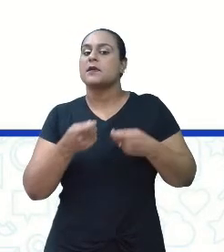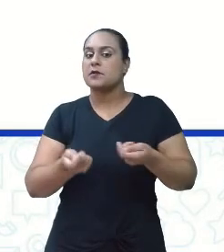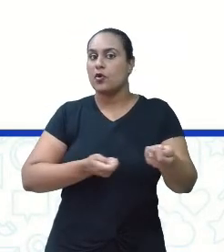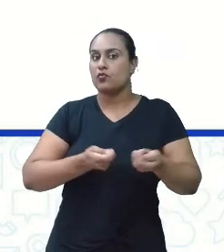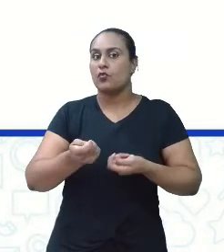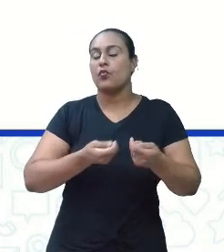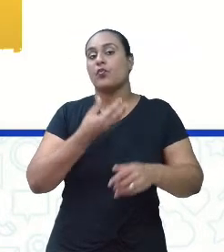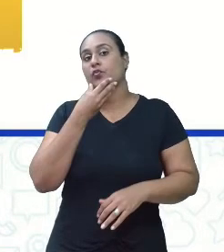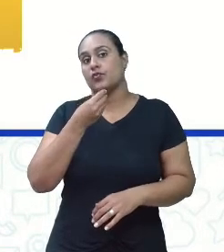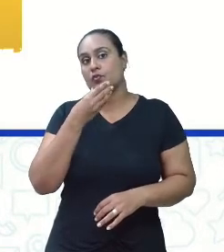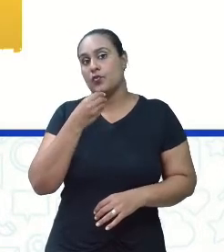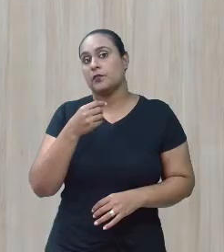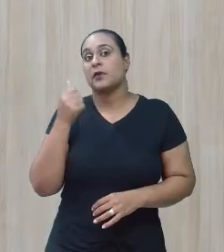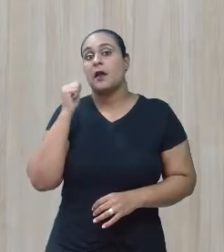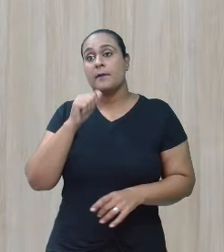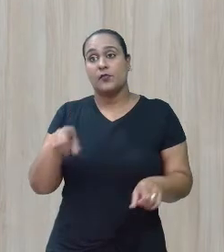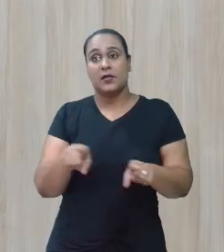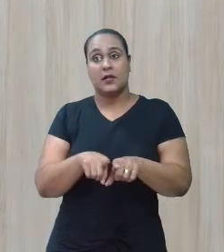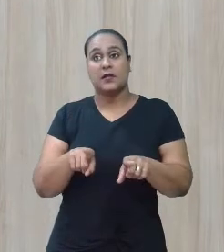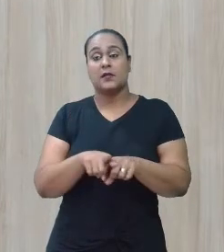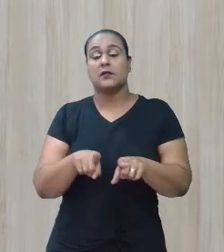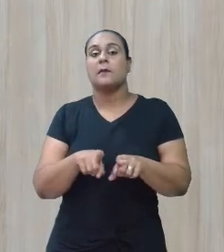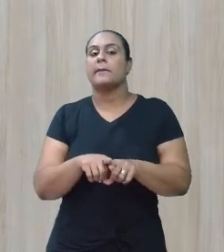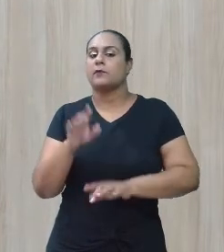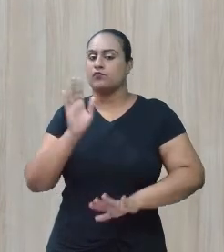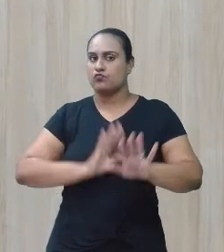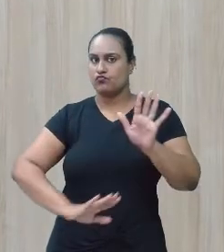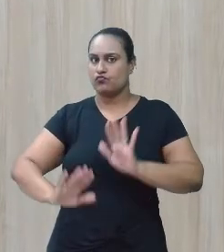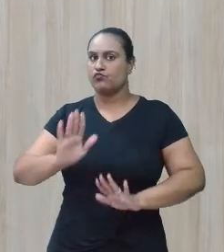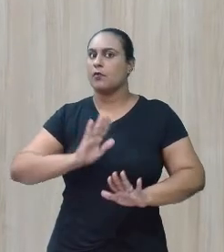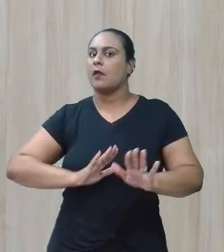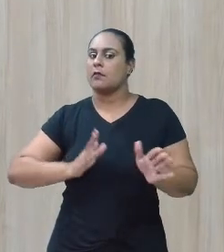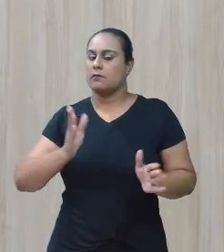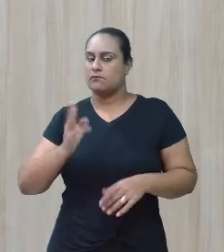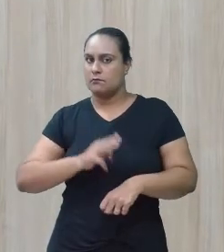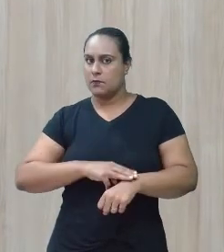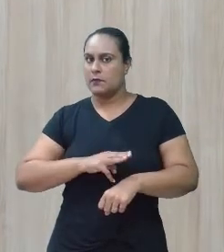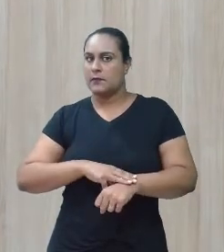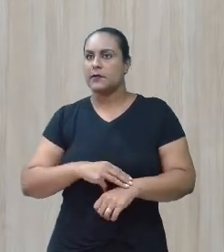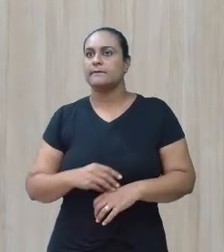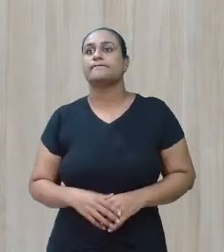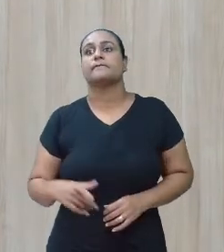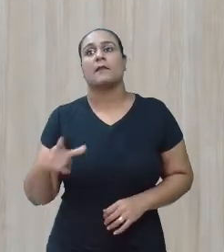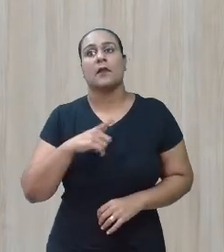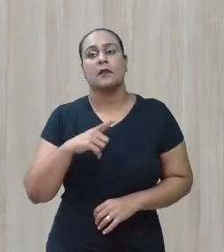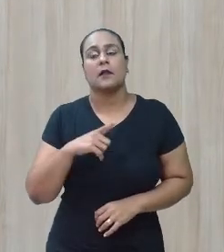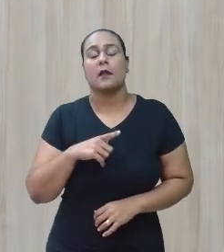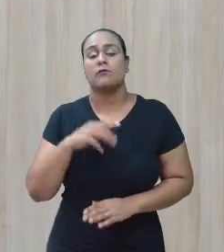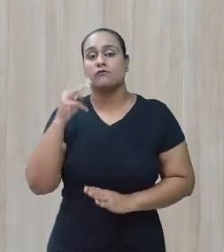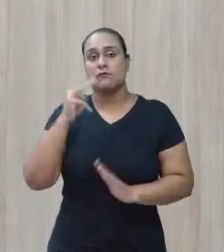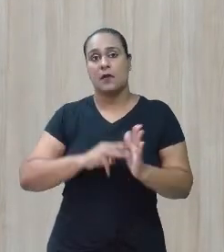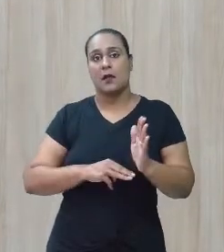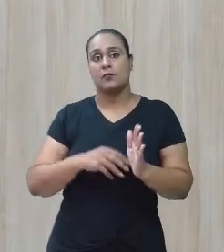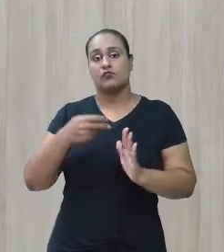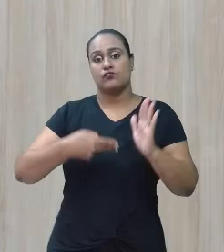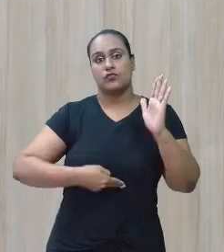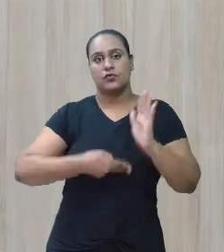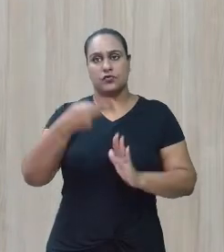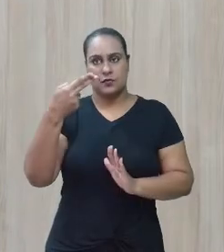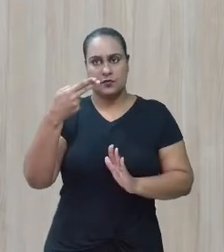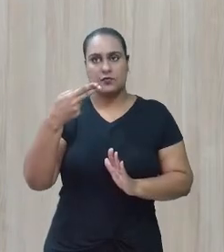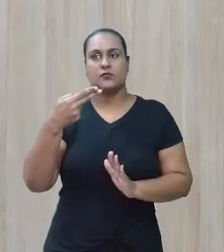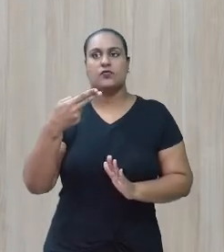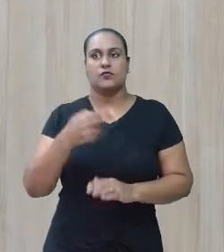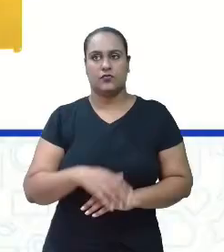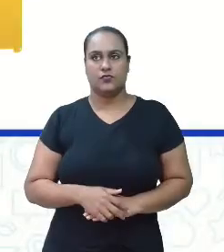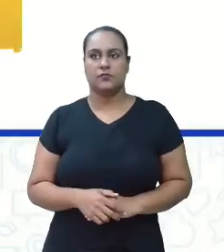homem, então a mulher também tem que ter muito cuidado nessa hora. E existe também os métodos cirúrgicos que são de alta